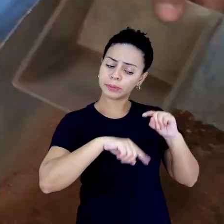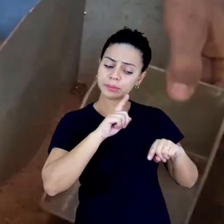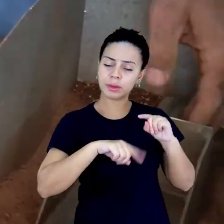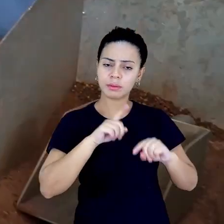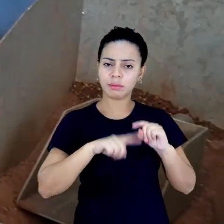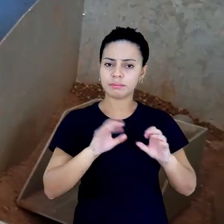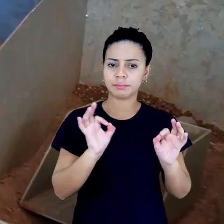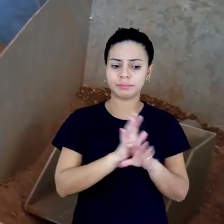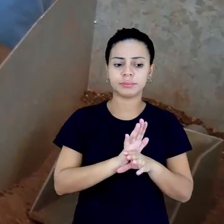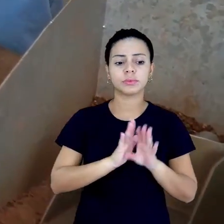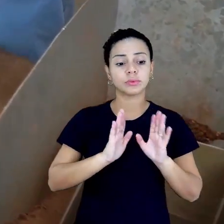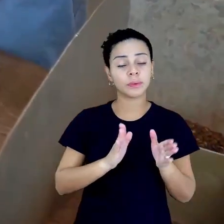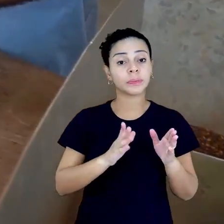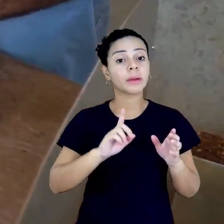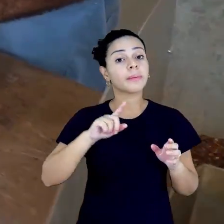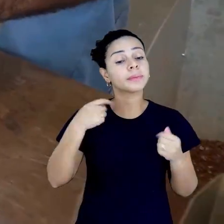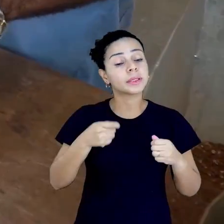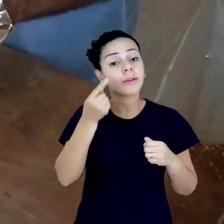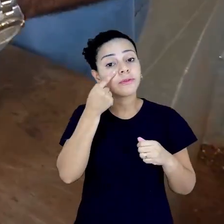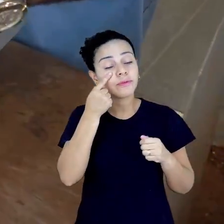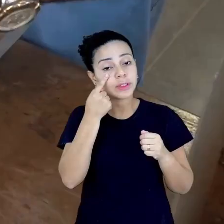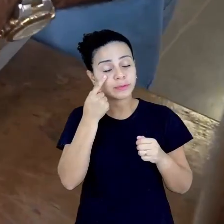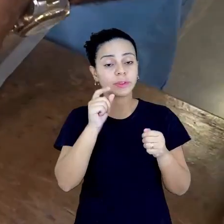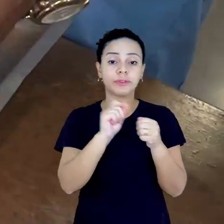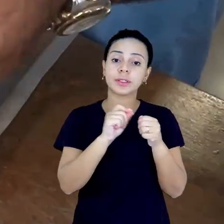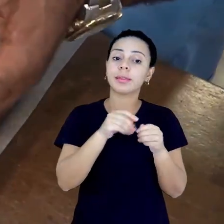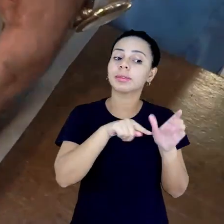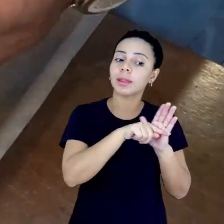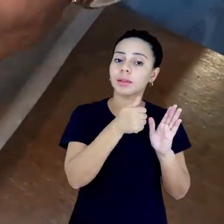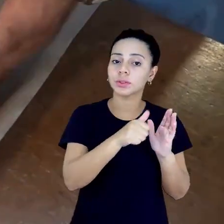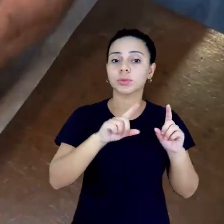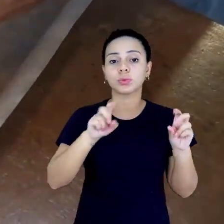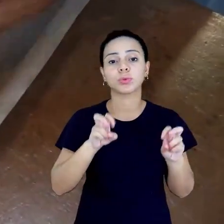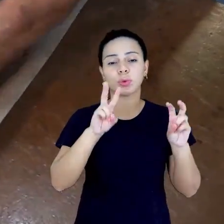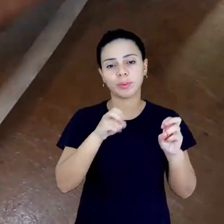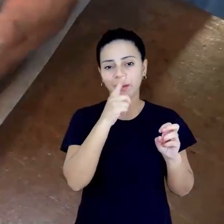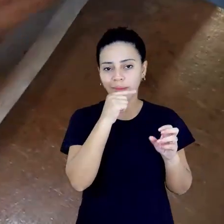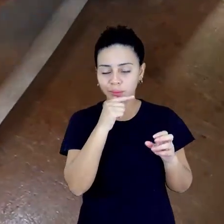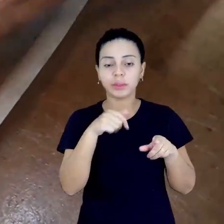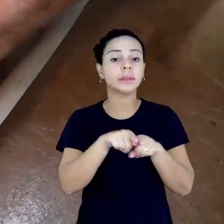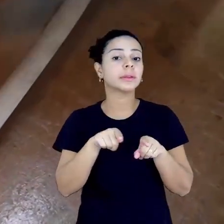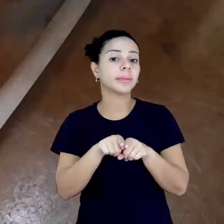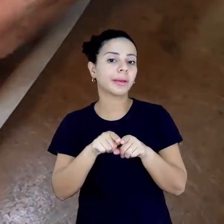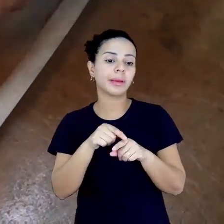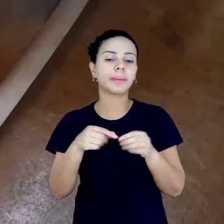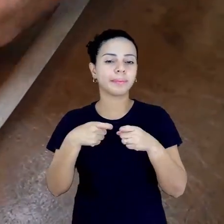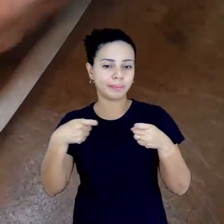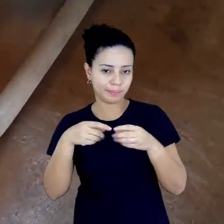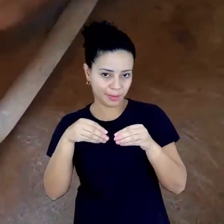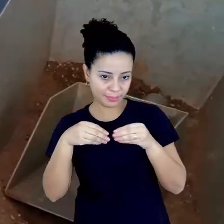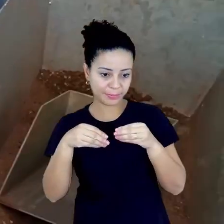a preparação do material para os ensaios de limite de liquidez e plasticidade. Para tanto, passa-se na peneira